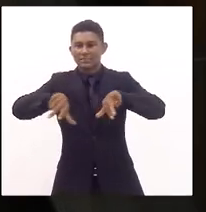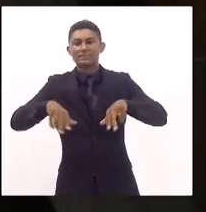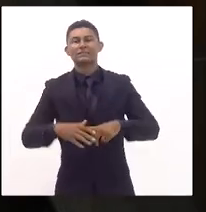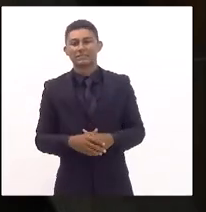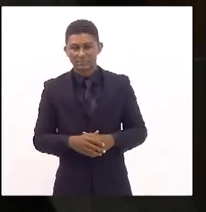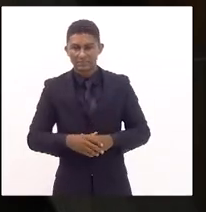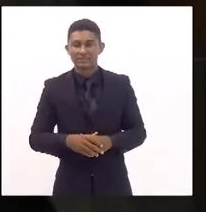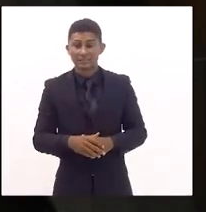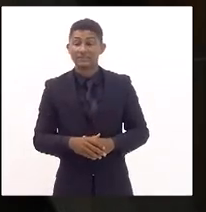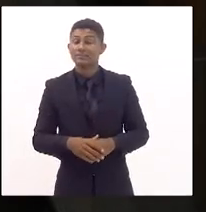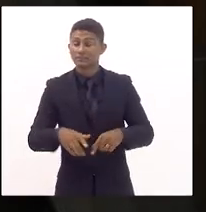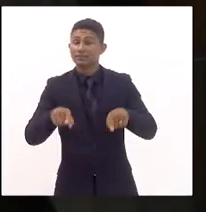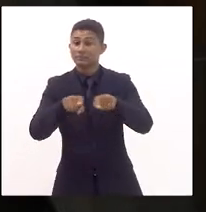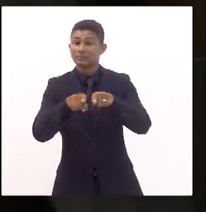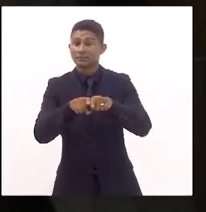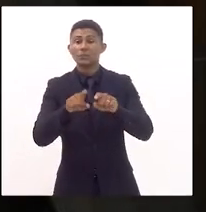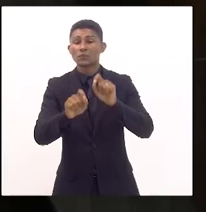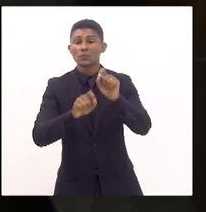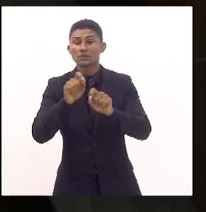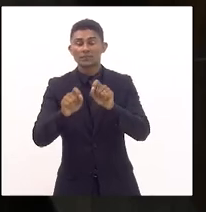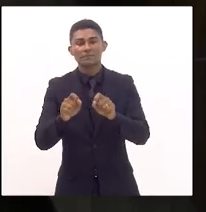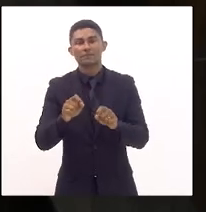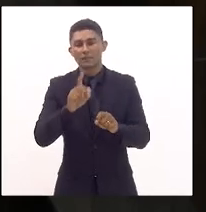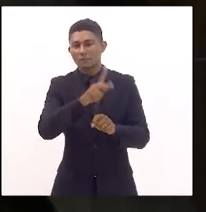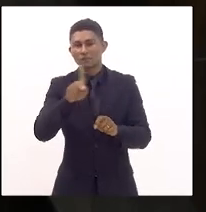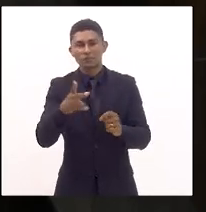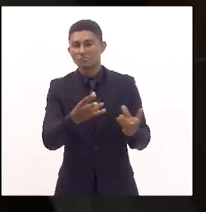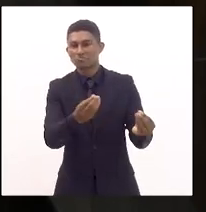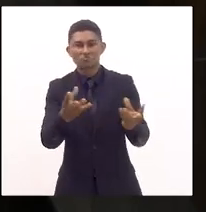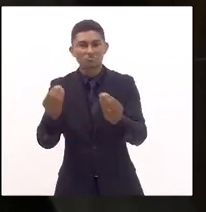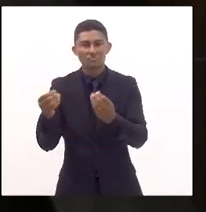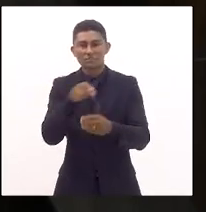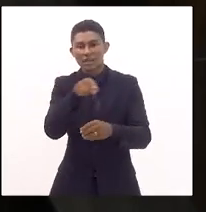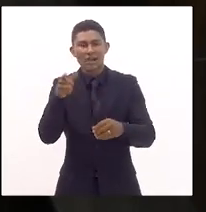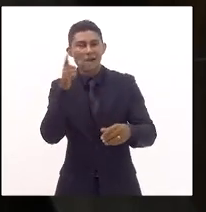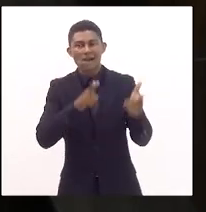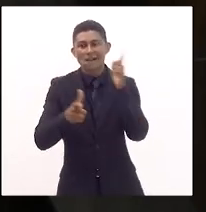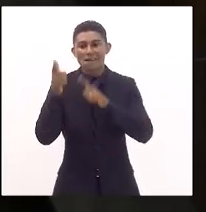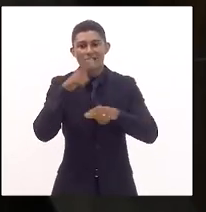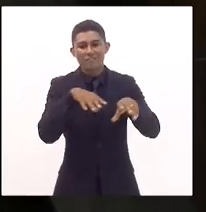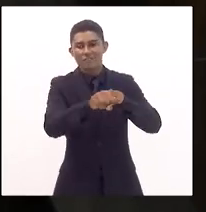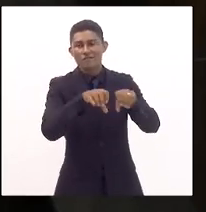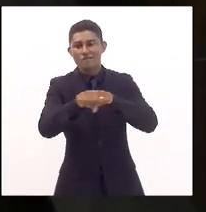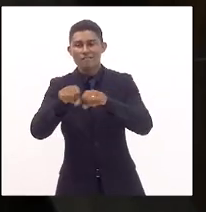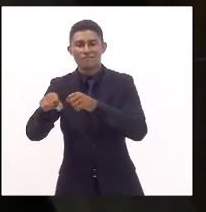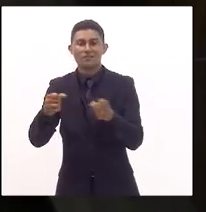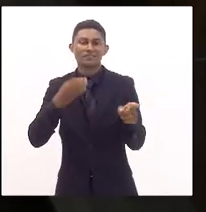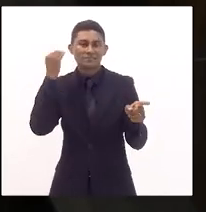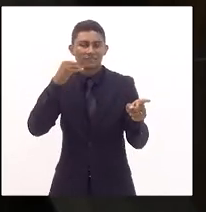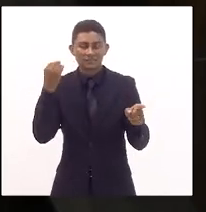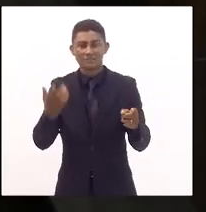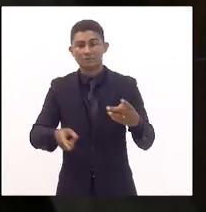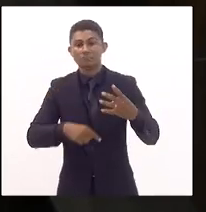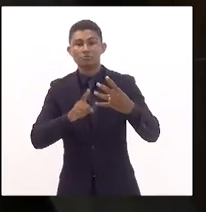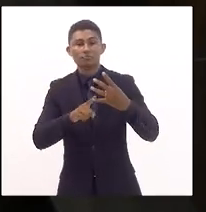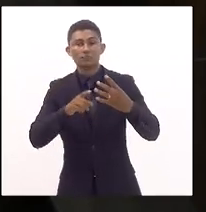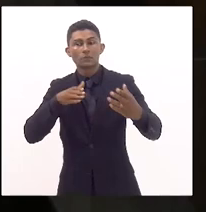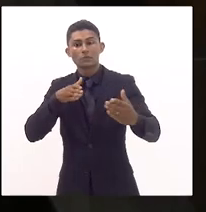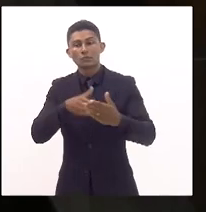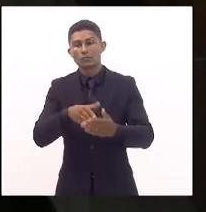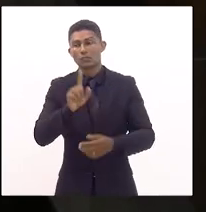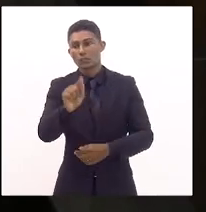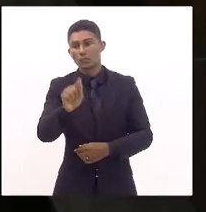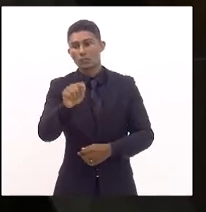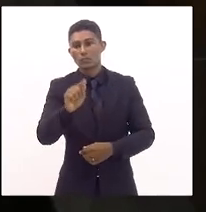e muitas, sobretudo, professoras e profissionais de educação formadas por essa experiência. E, por último, deputada